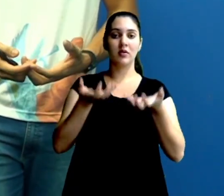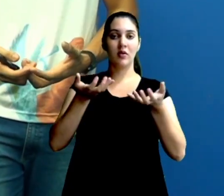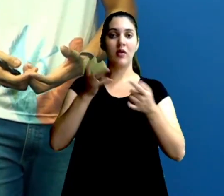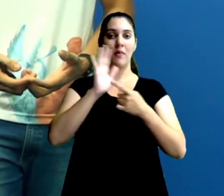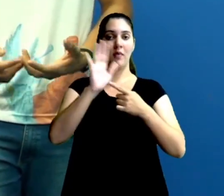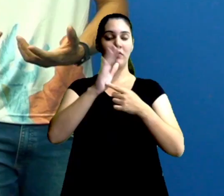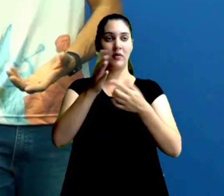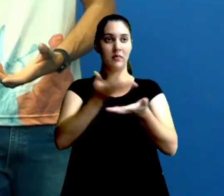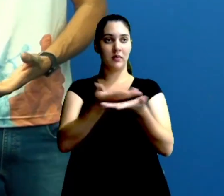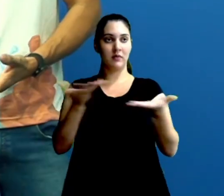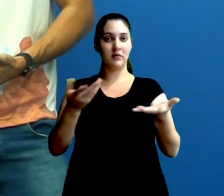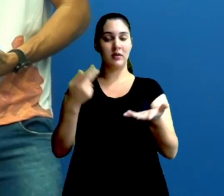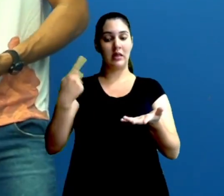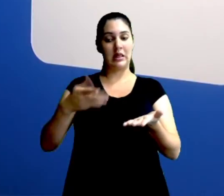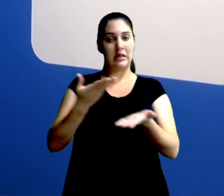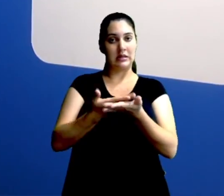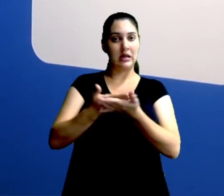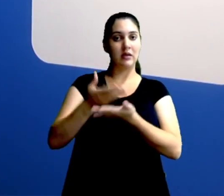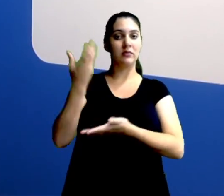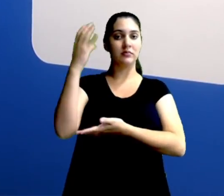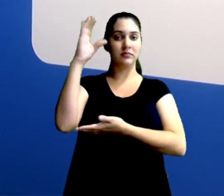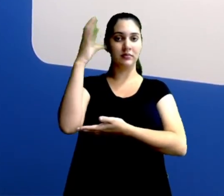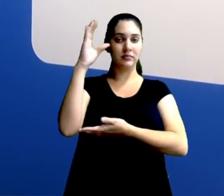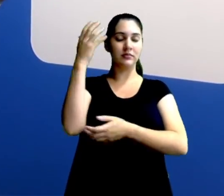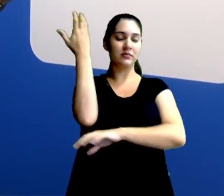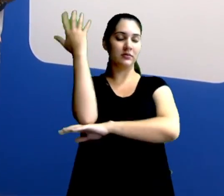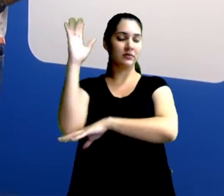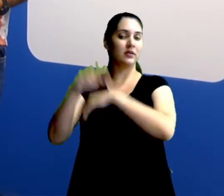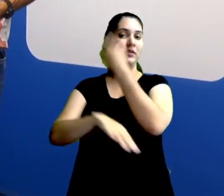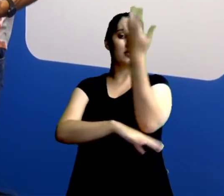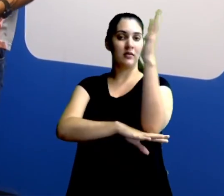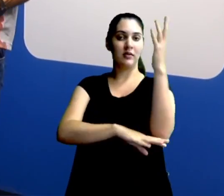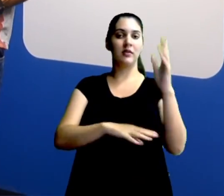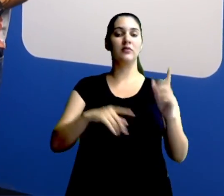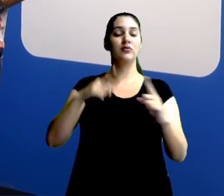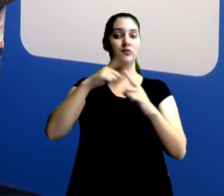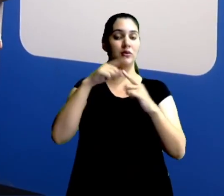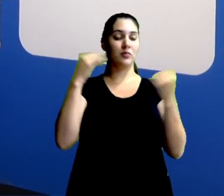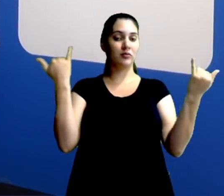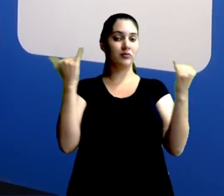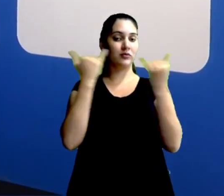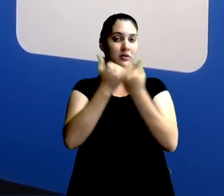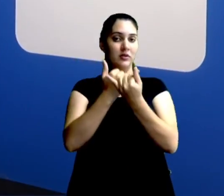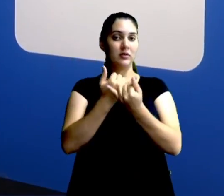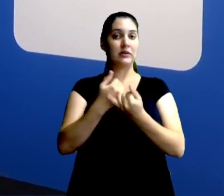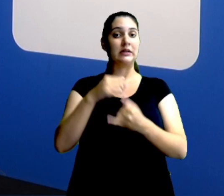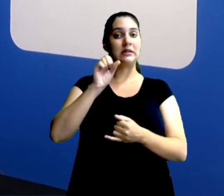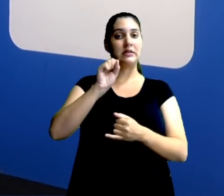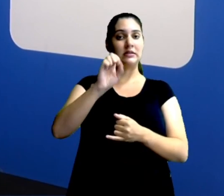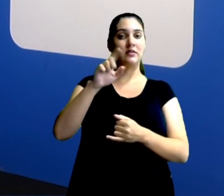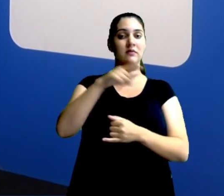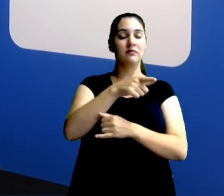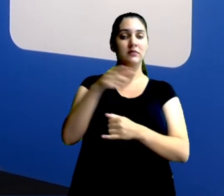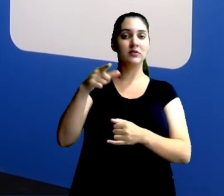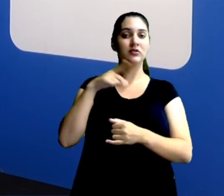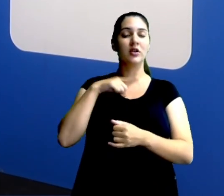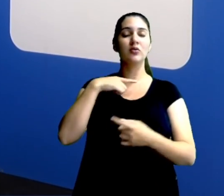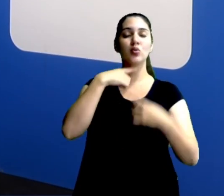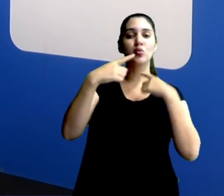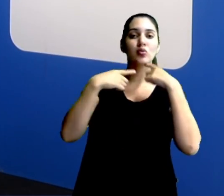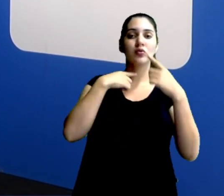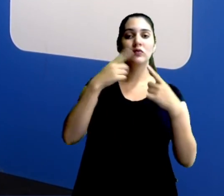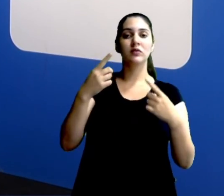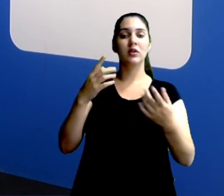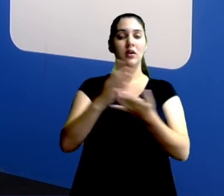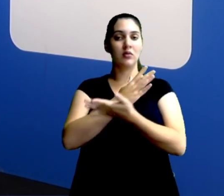para vocês nessa aula de Ciências da Natureza, né, falando sobre fontes de energia. Caso vocês tenham tido alguma dúvida